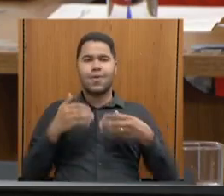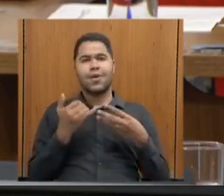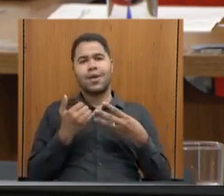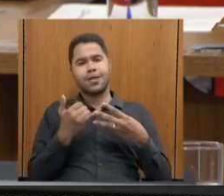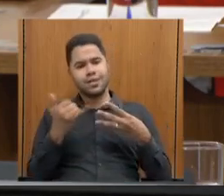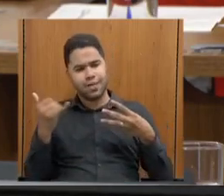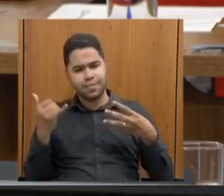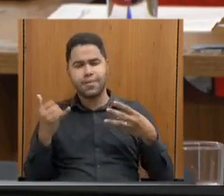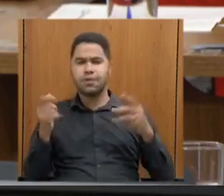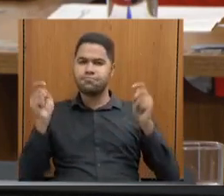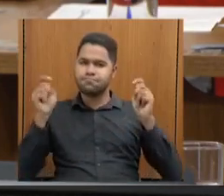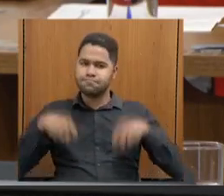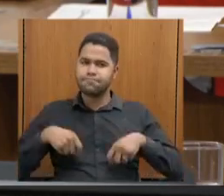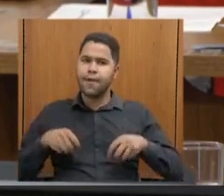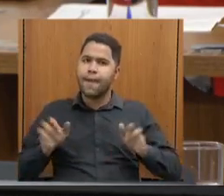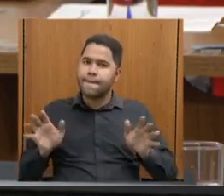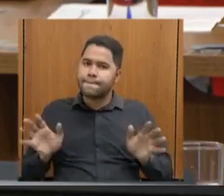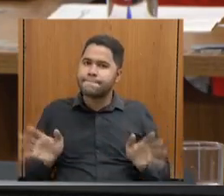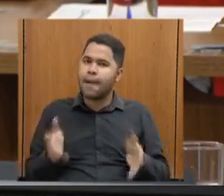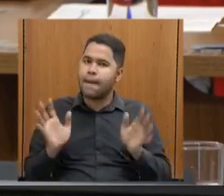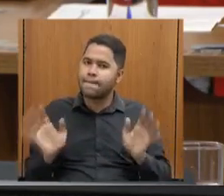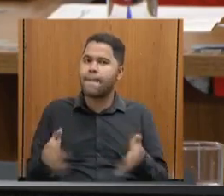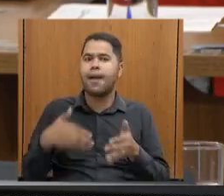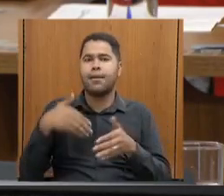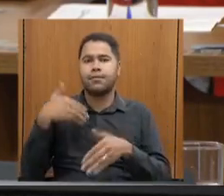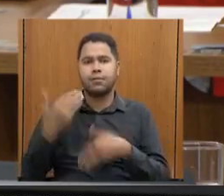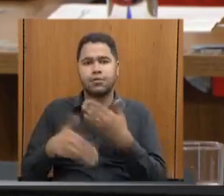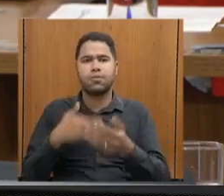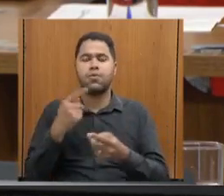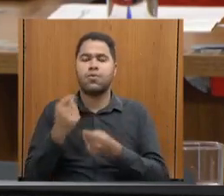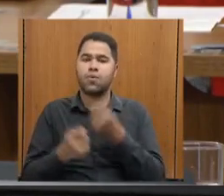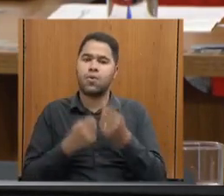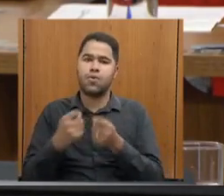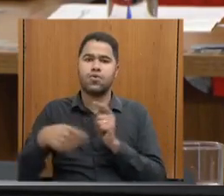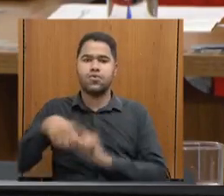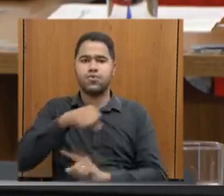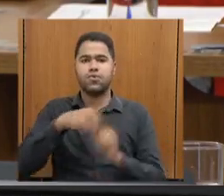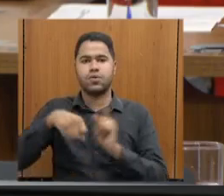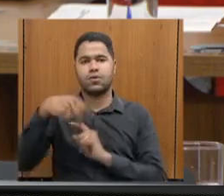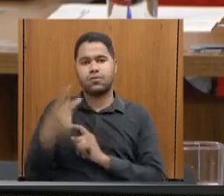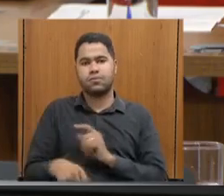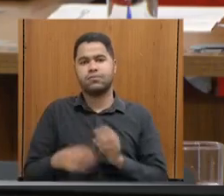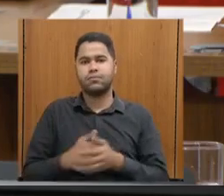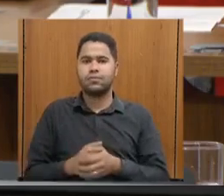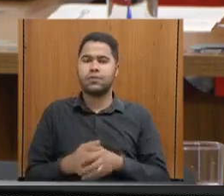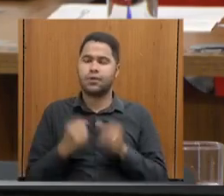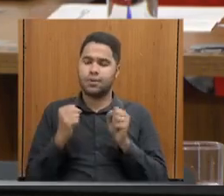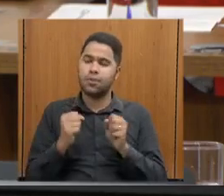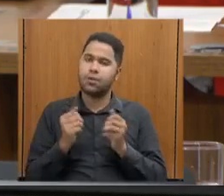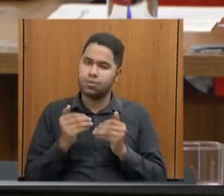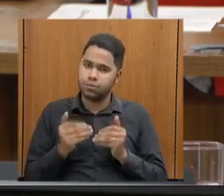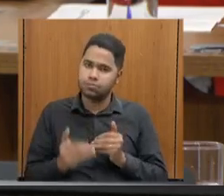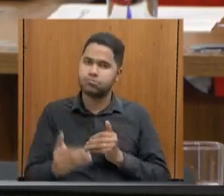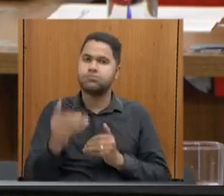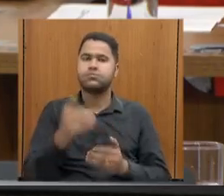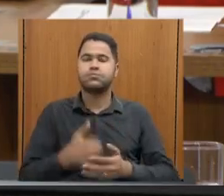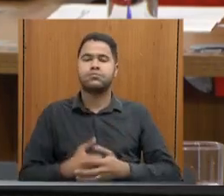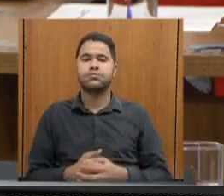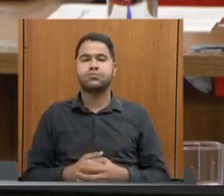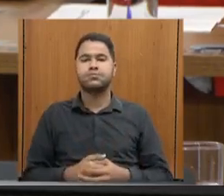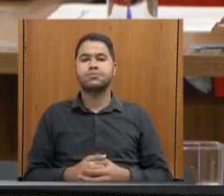de fato a nossa ser uma indutora do desenvolvimento econômico e social do estado Podemos seguir